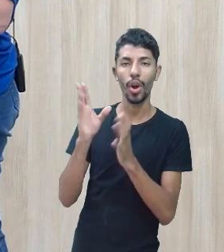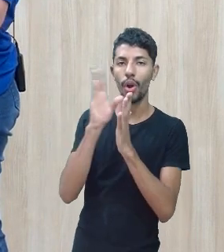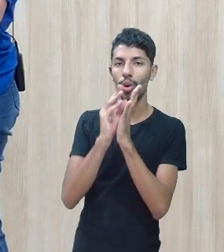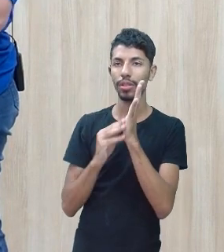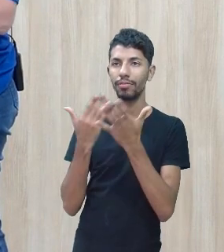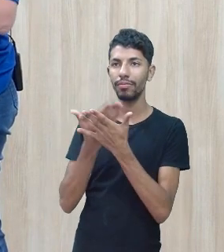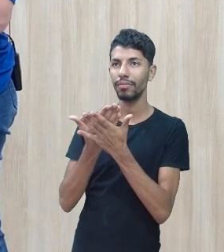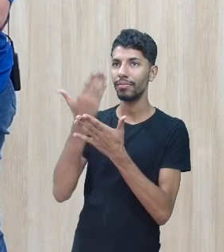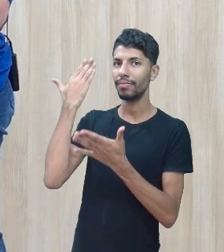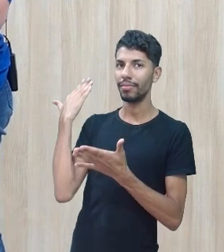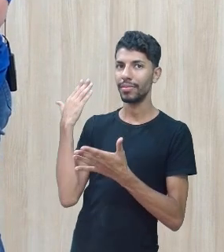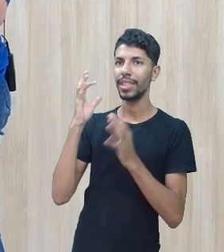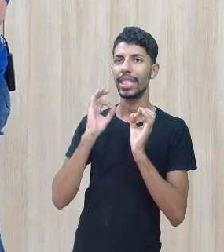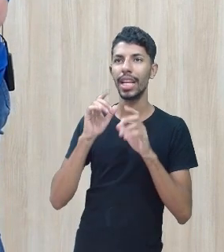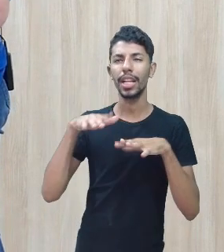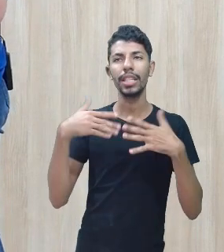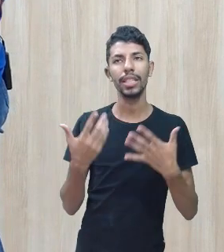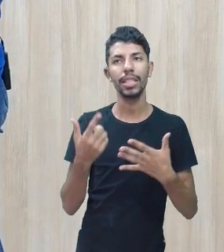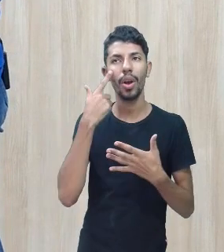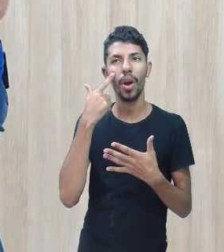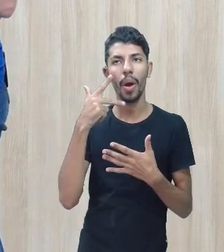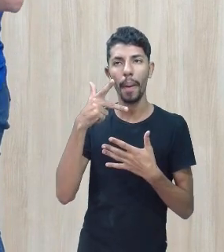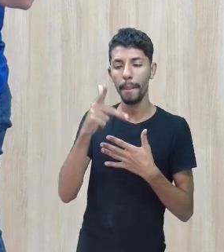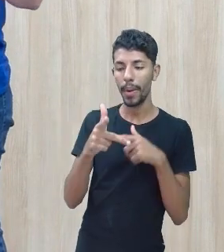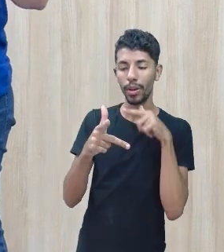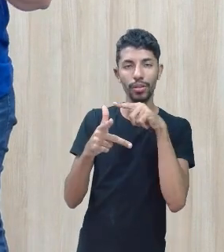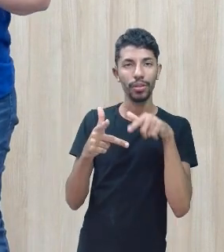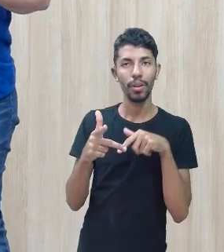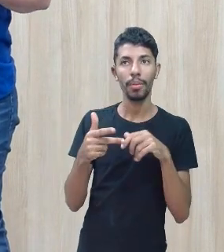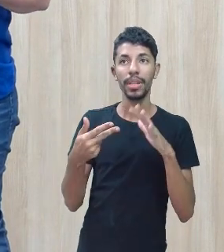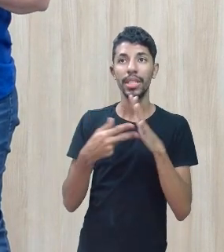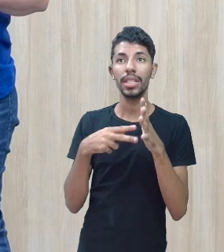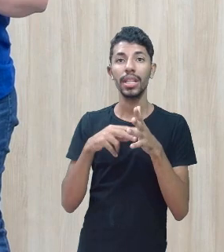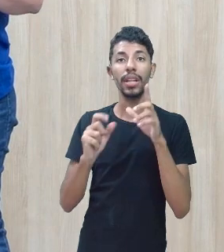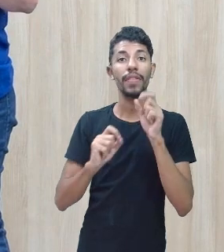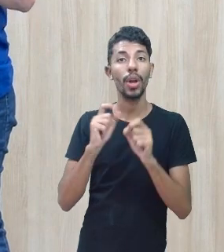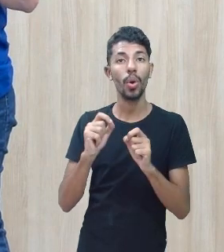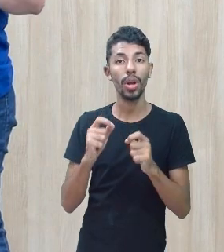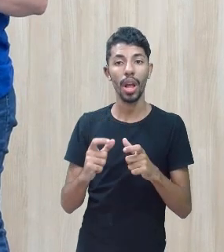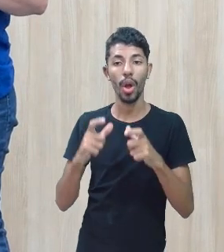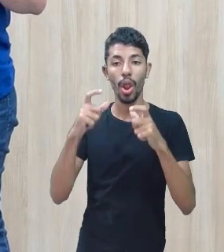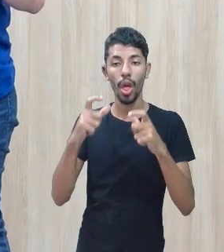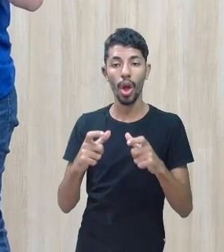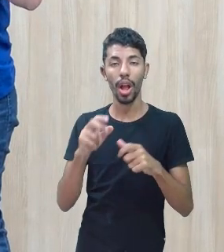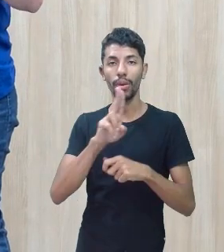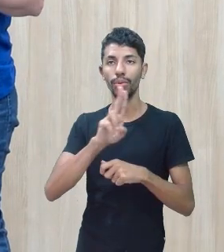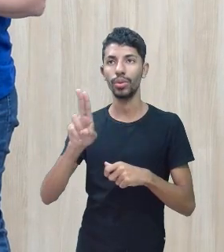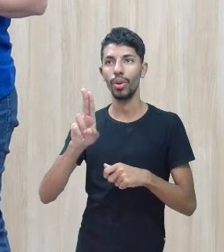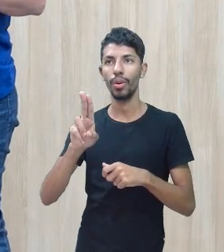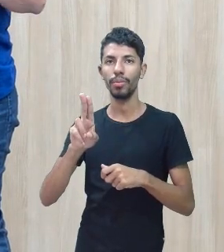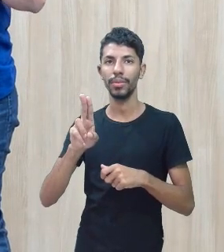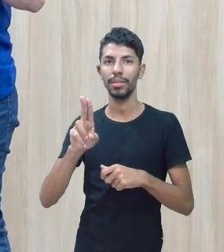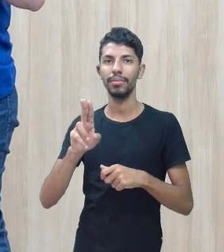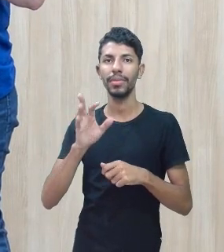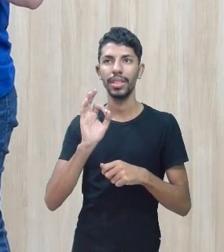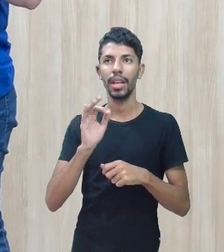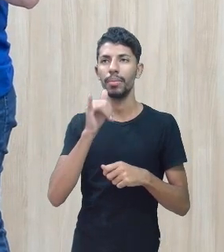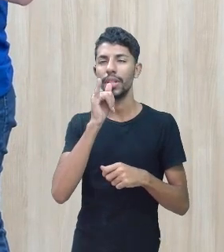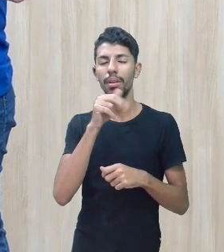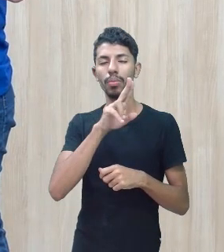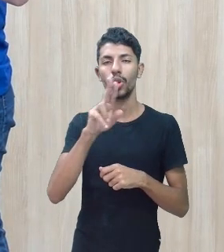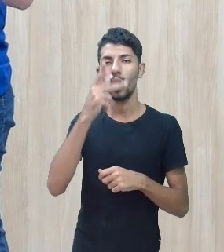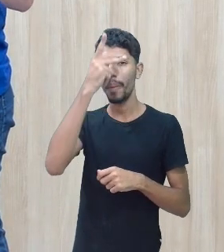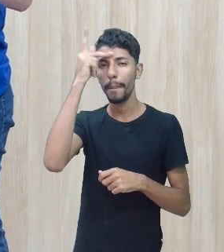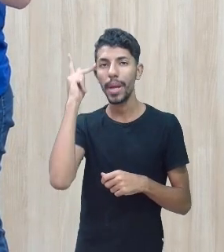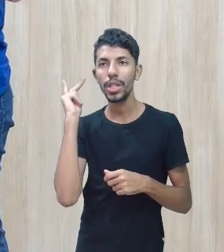Então, pronome significa em lugar do nome, não é? Então, o nome de uma pessoa, não é?